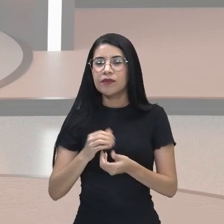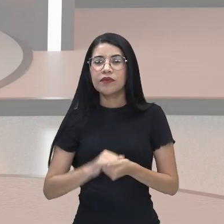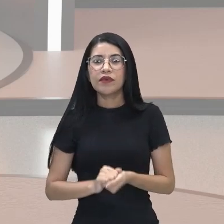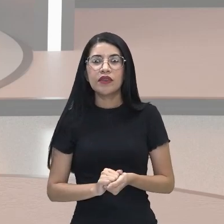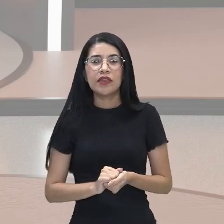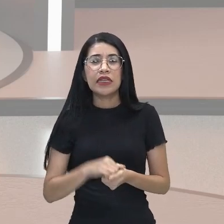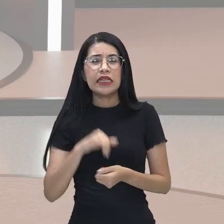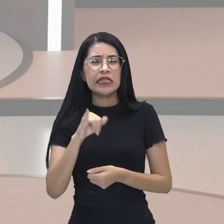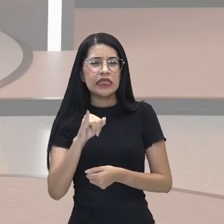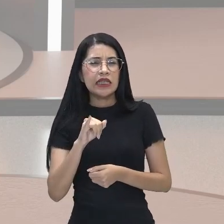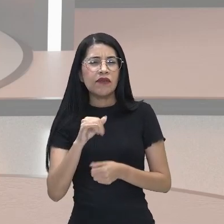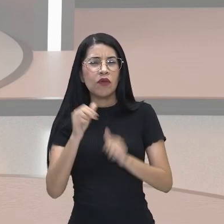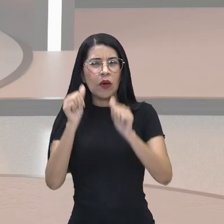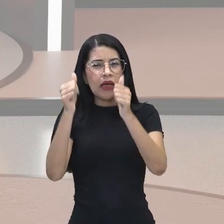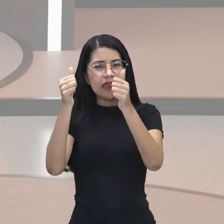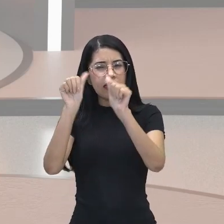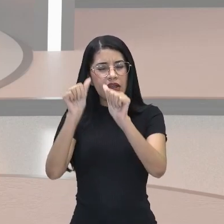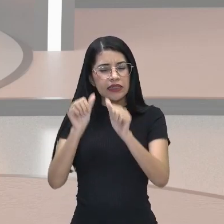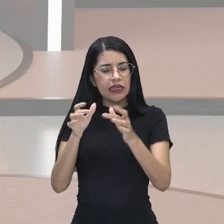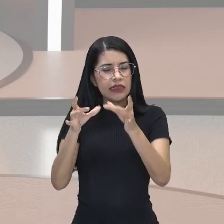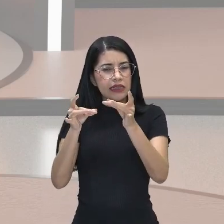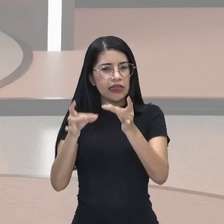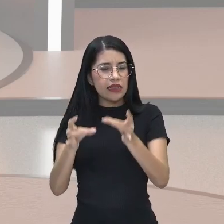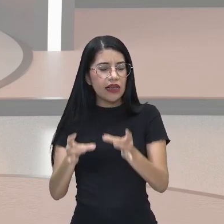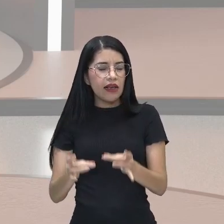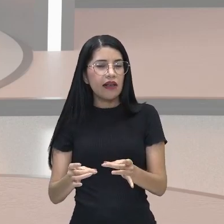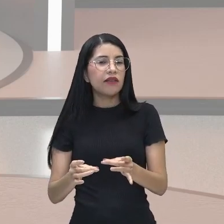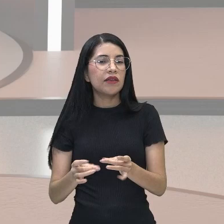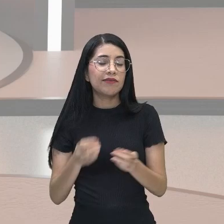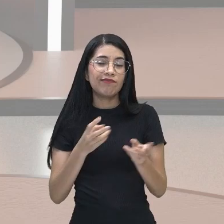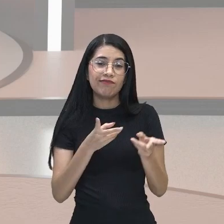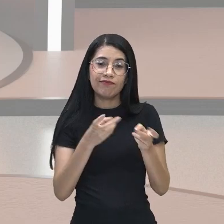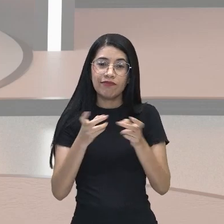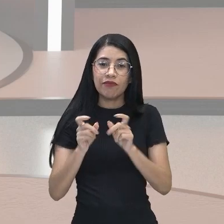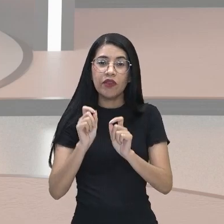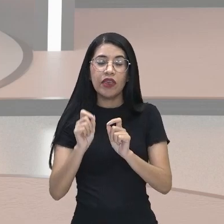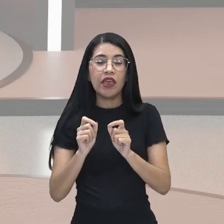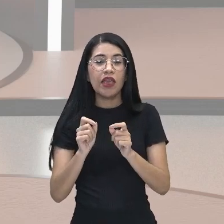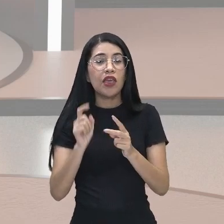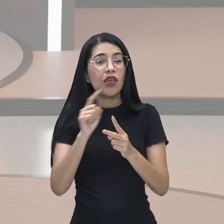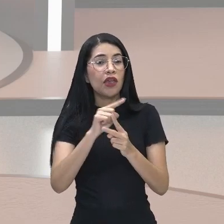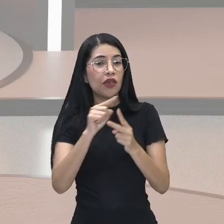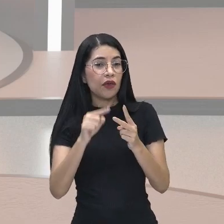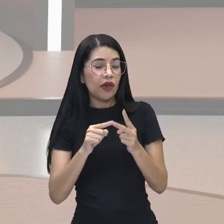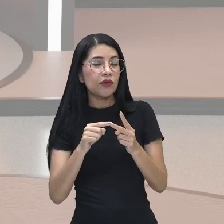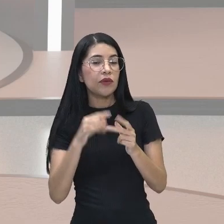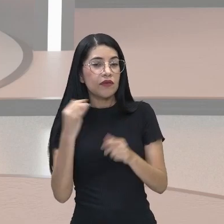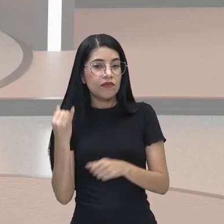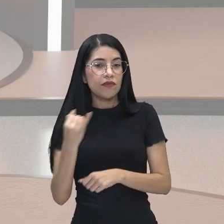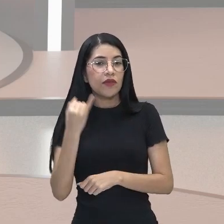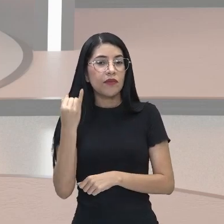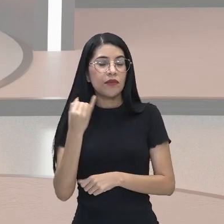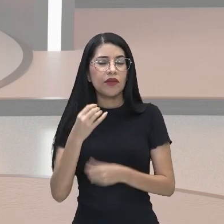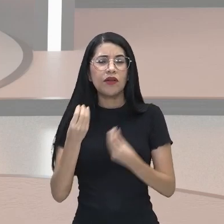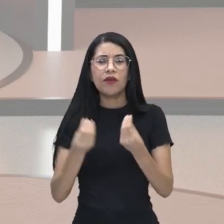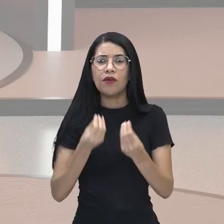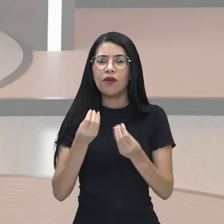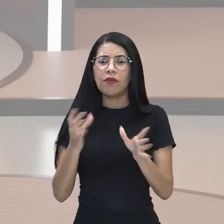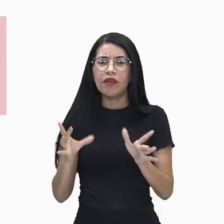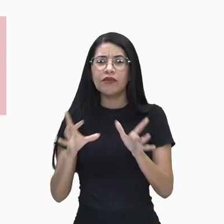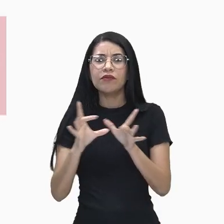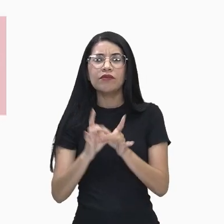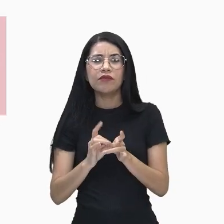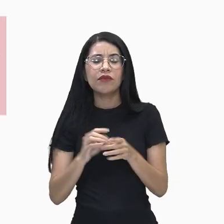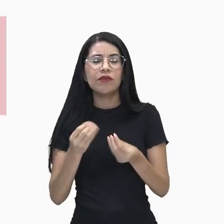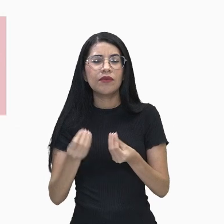formos analisar criticamente a coisa, a gente vai perceber que tanto um como o outro são importantes. Vamos ver como é que Kant faz isso para a gente? Olha